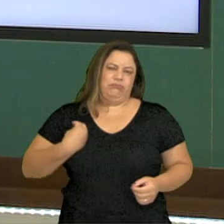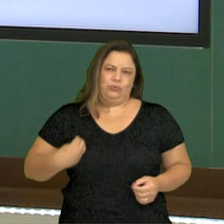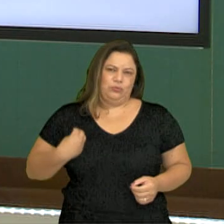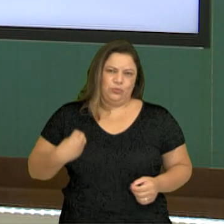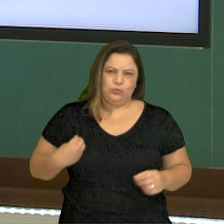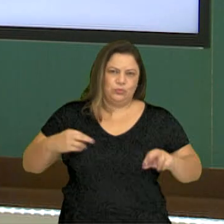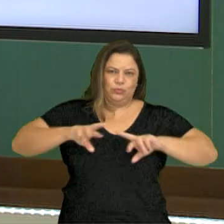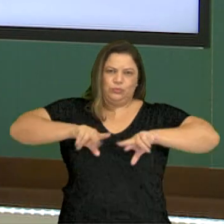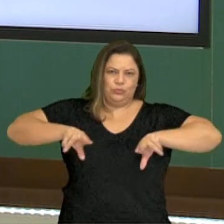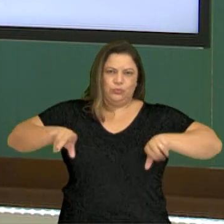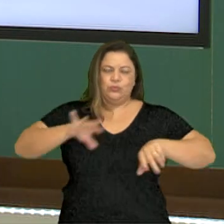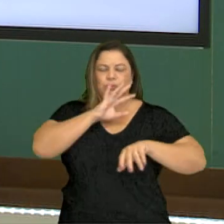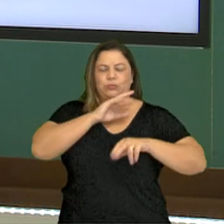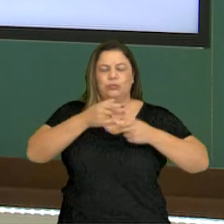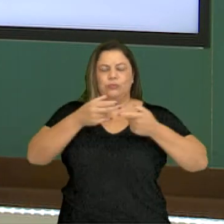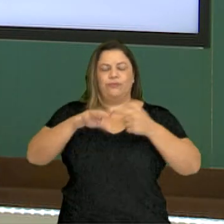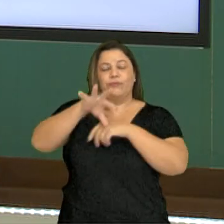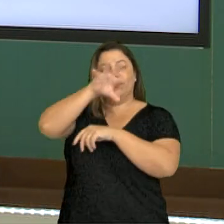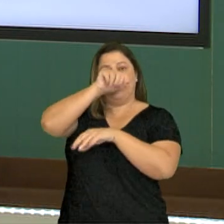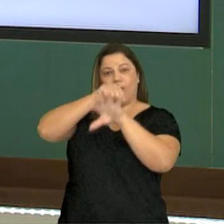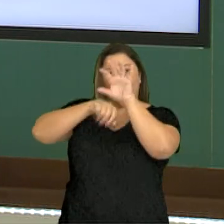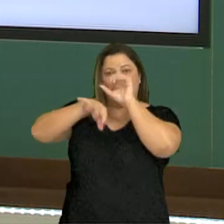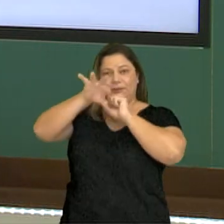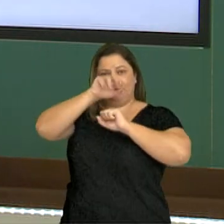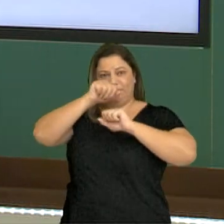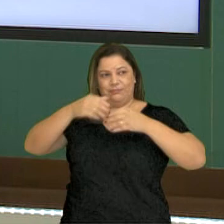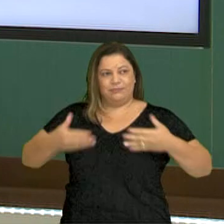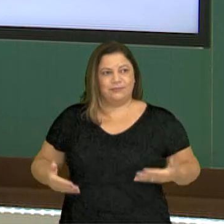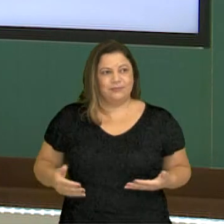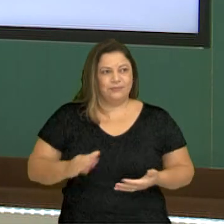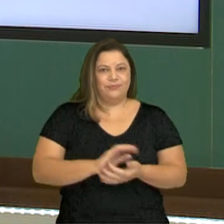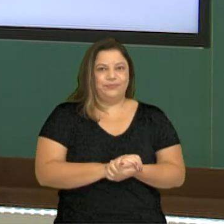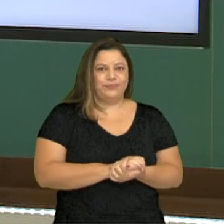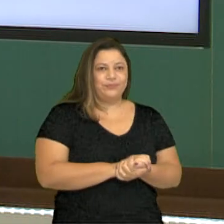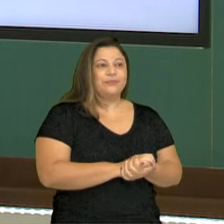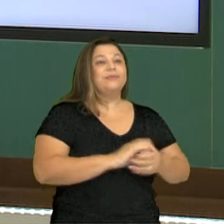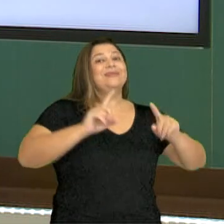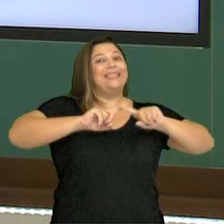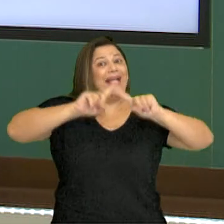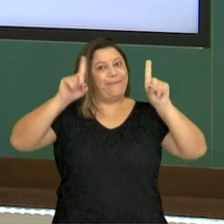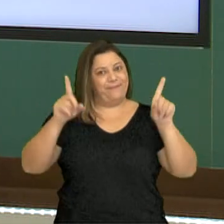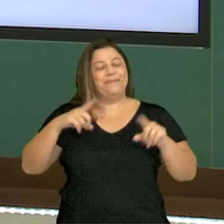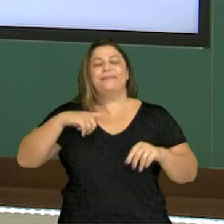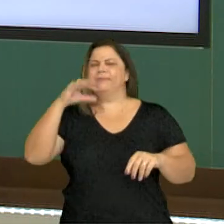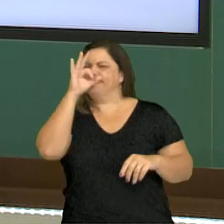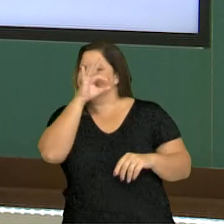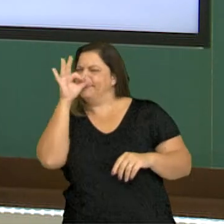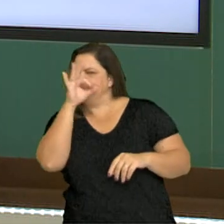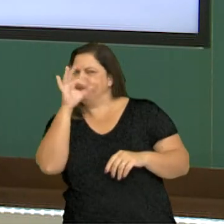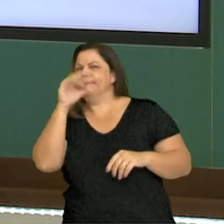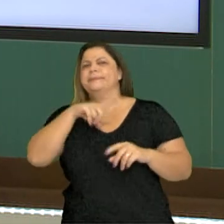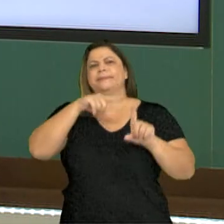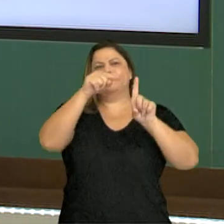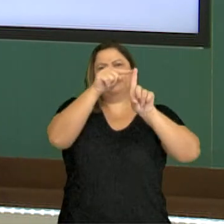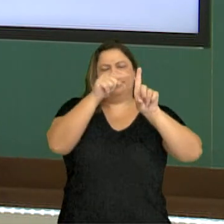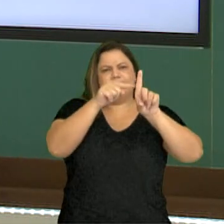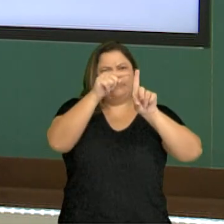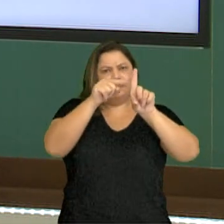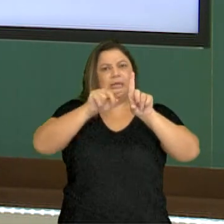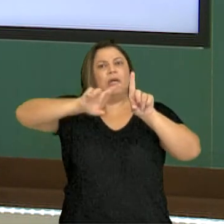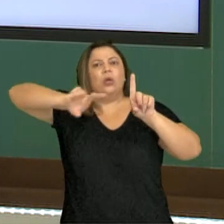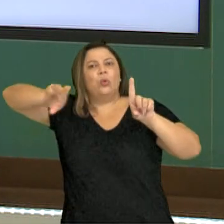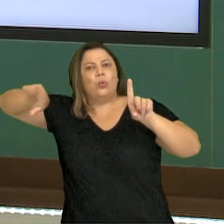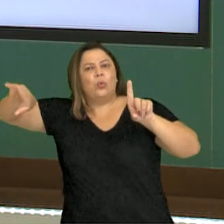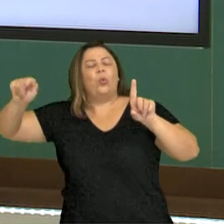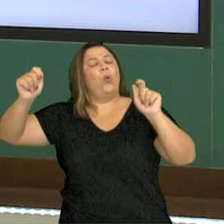a gente, o oxigênio para a nossa respiração. Só que os cloroplastos têm tipos, eles podem ter